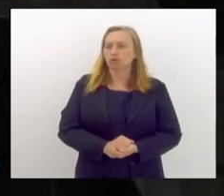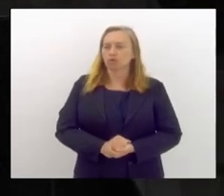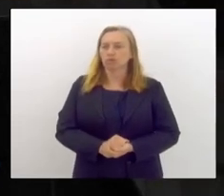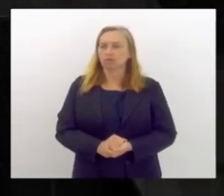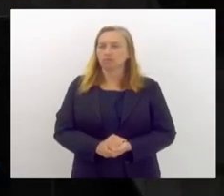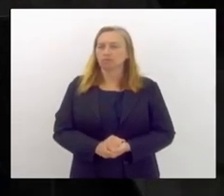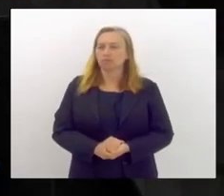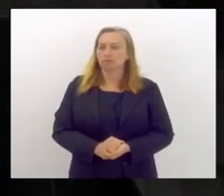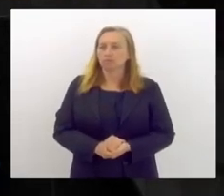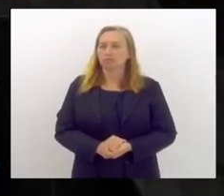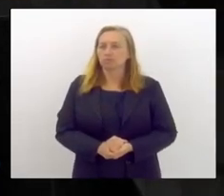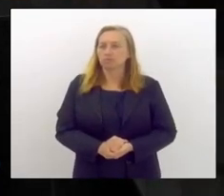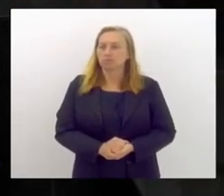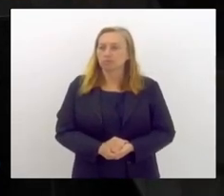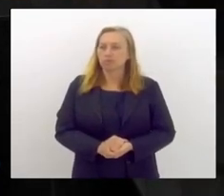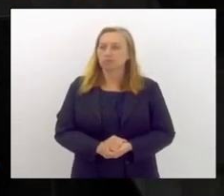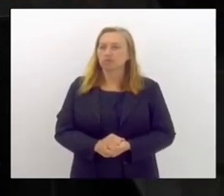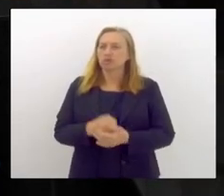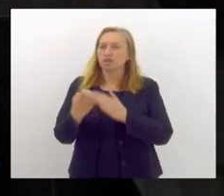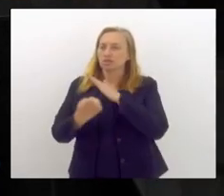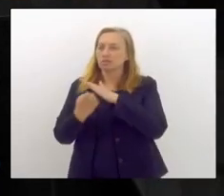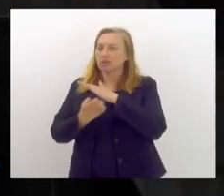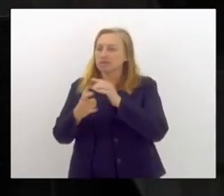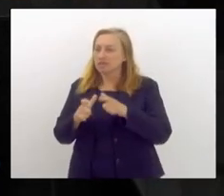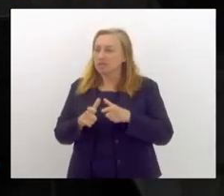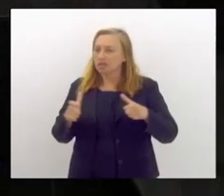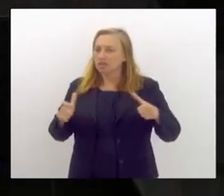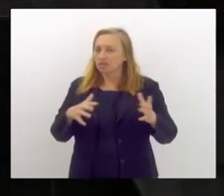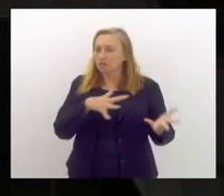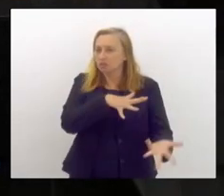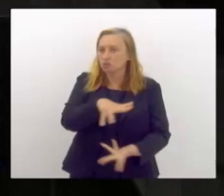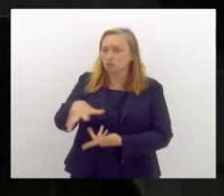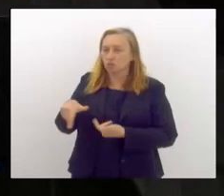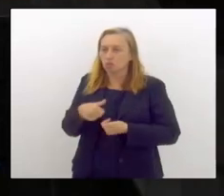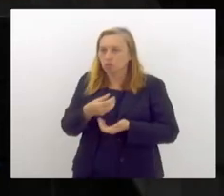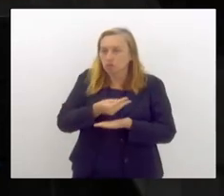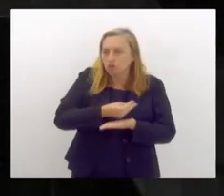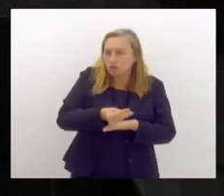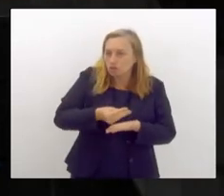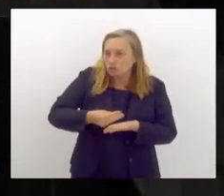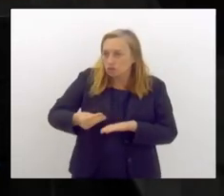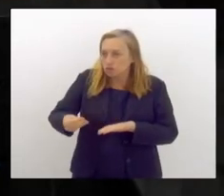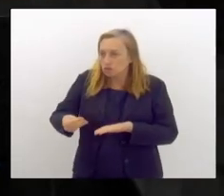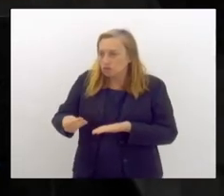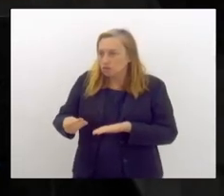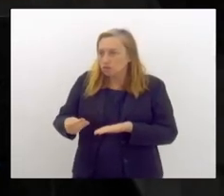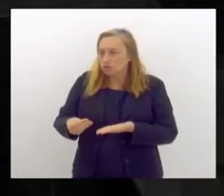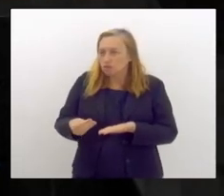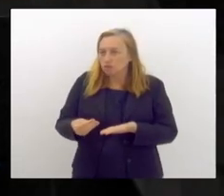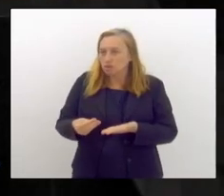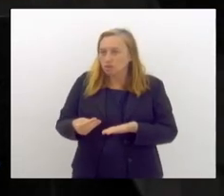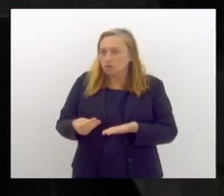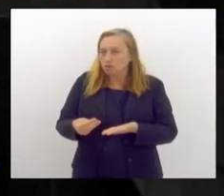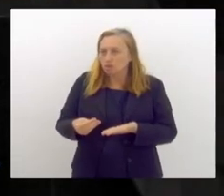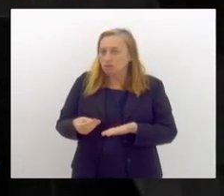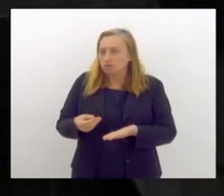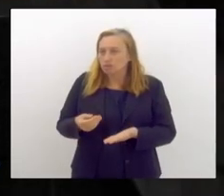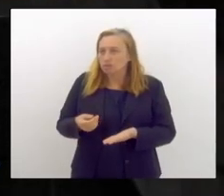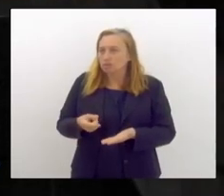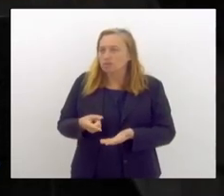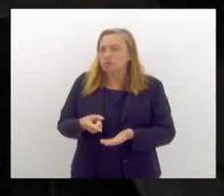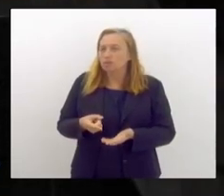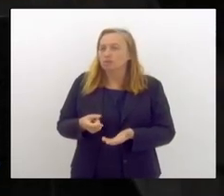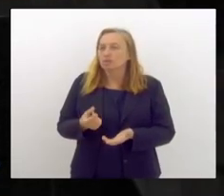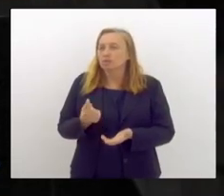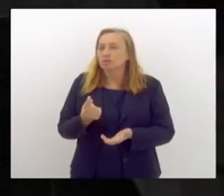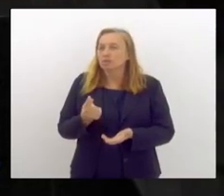para se tornar a maior empresa do mundo em distribuição de dividendo, botou o